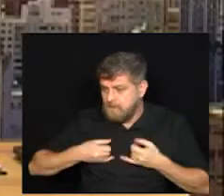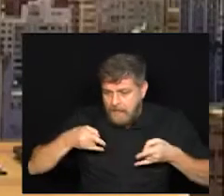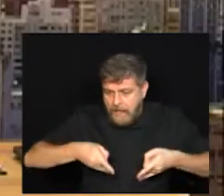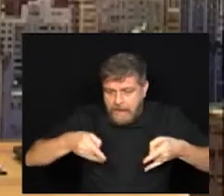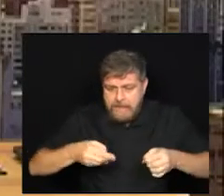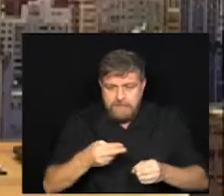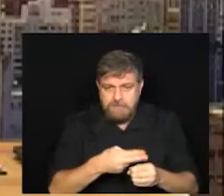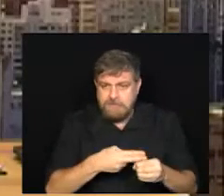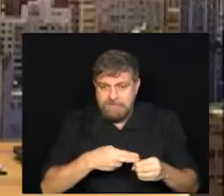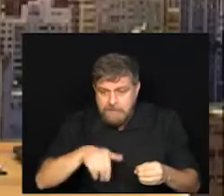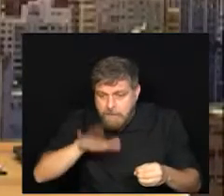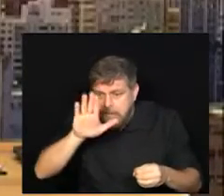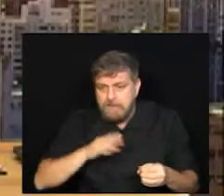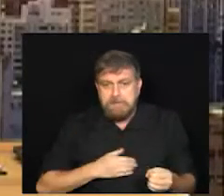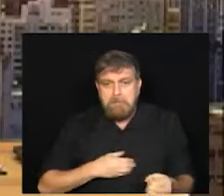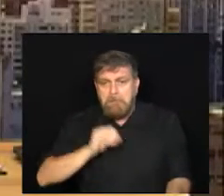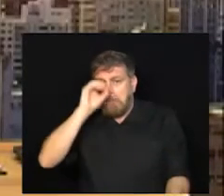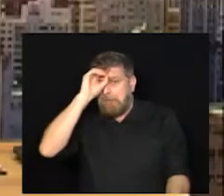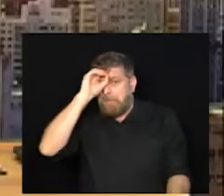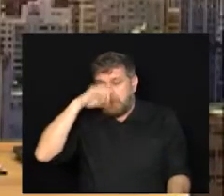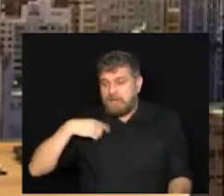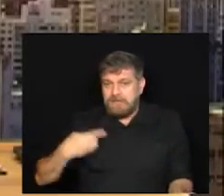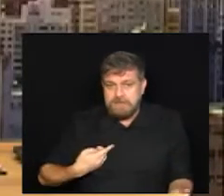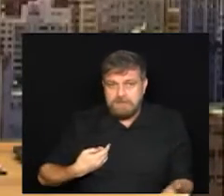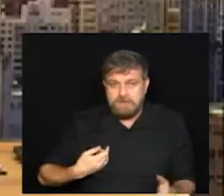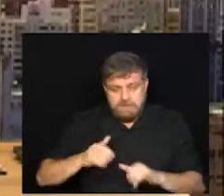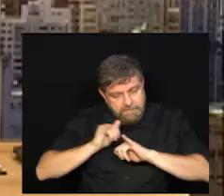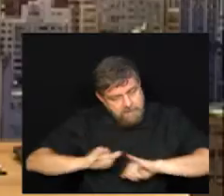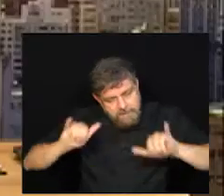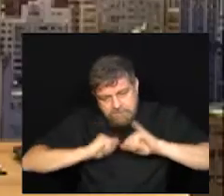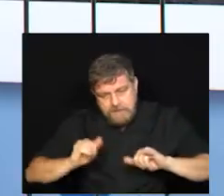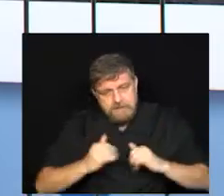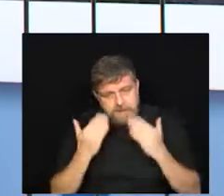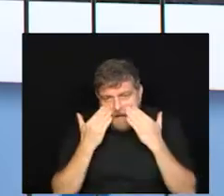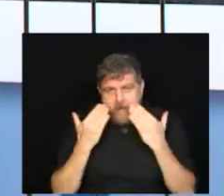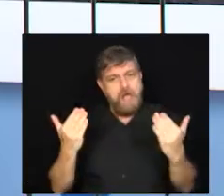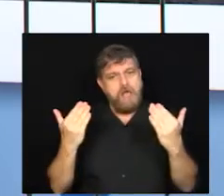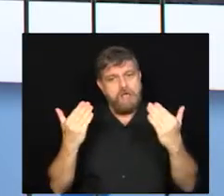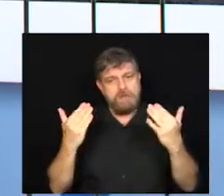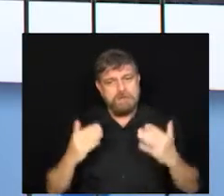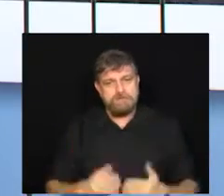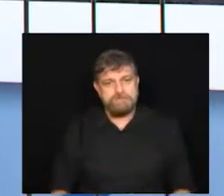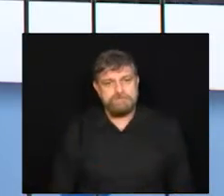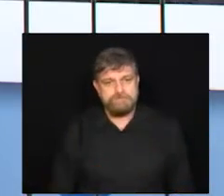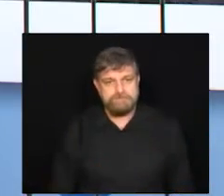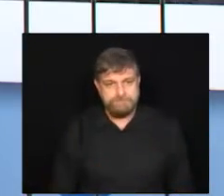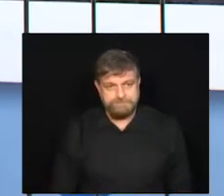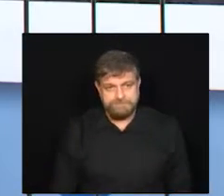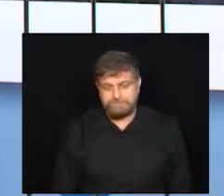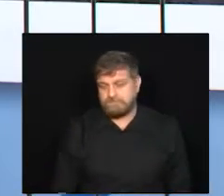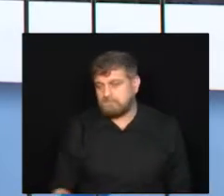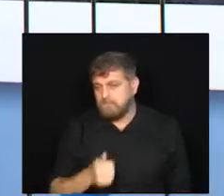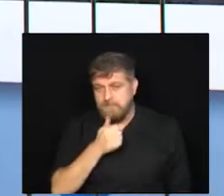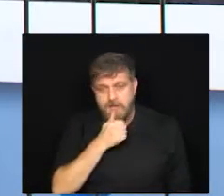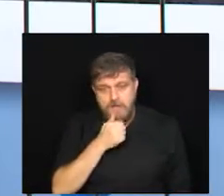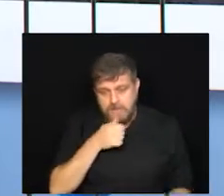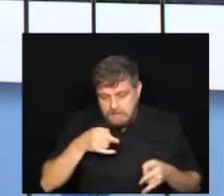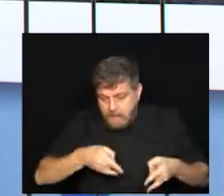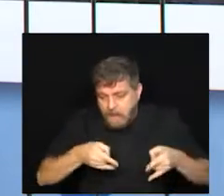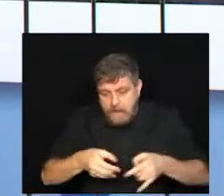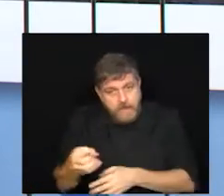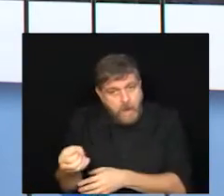Unicamp. Então, essa situação é que nós estamos colocando às claras aqui hoje. Enquanto não há novos